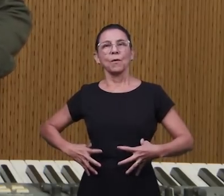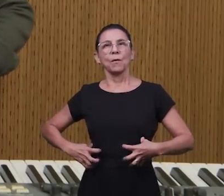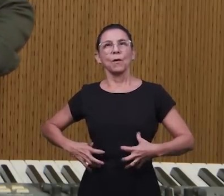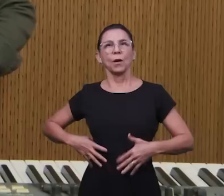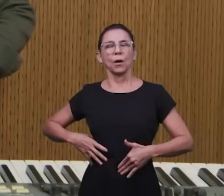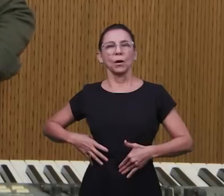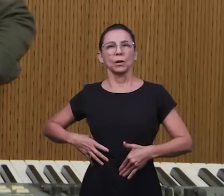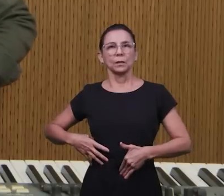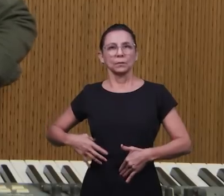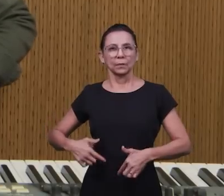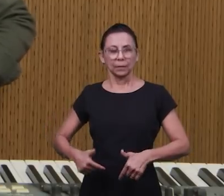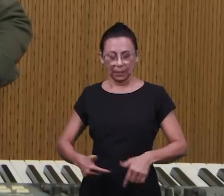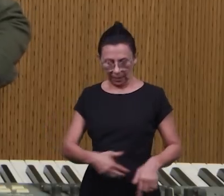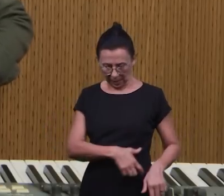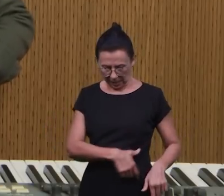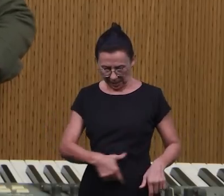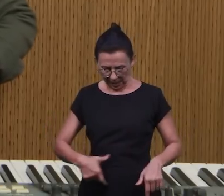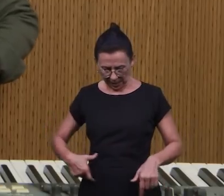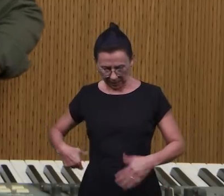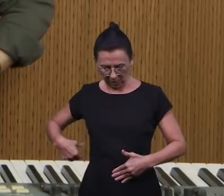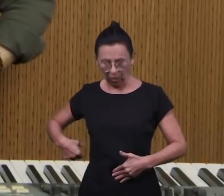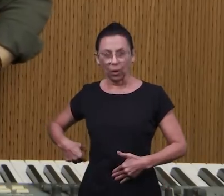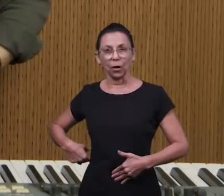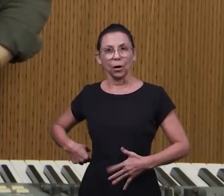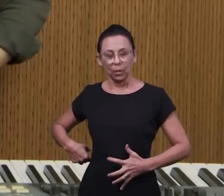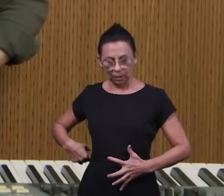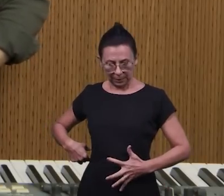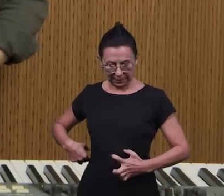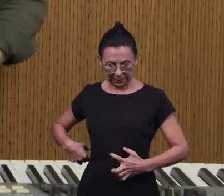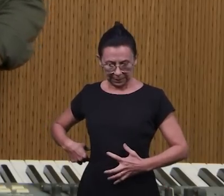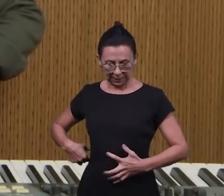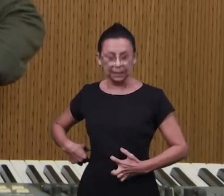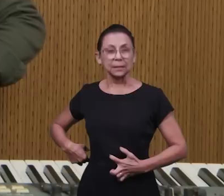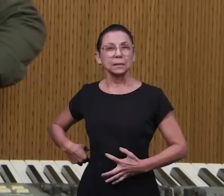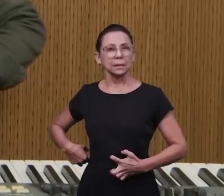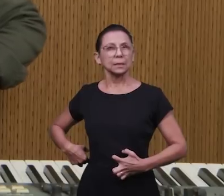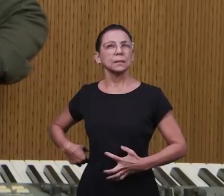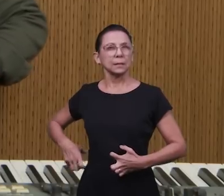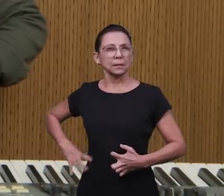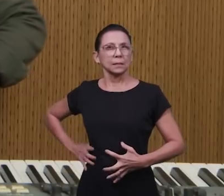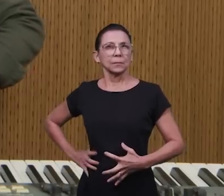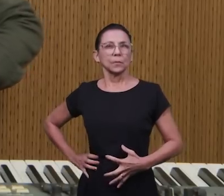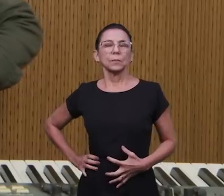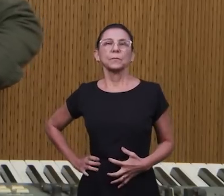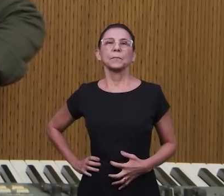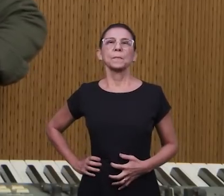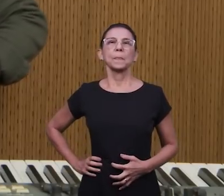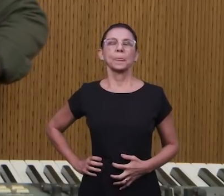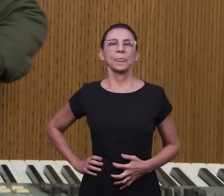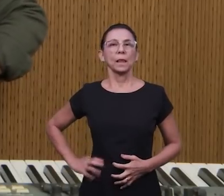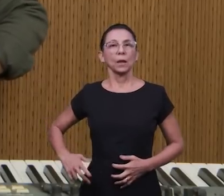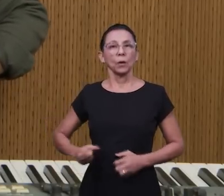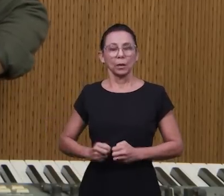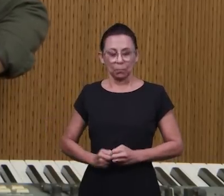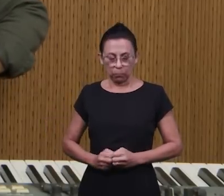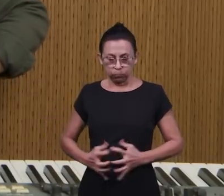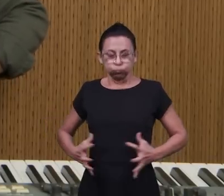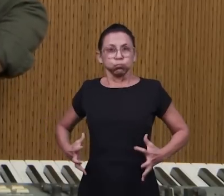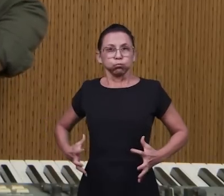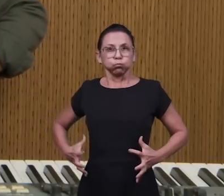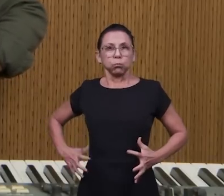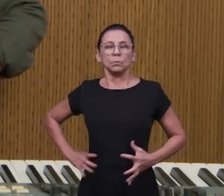Ok? Sempre lembre-se de respirar, expandindo essa estrutura. Então, inspiramos.